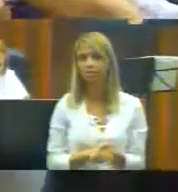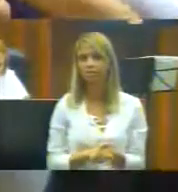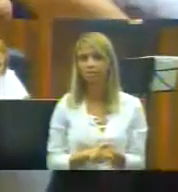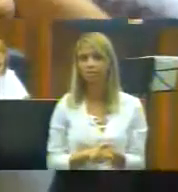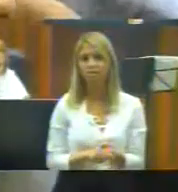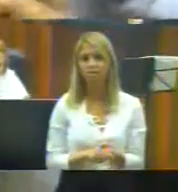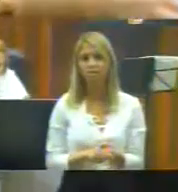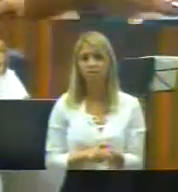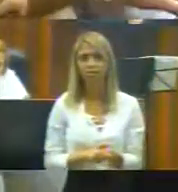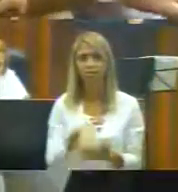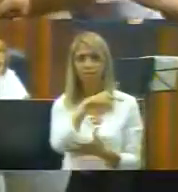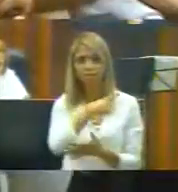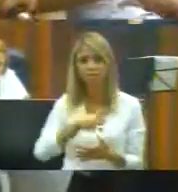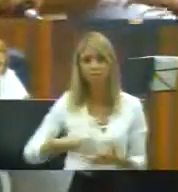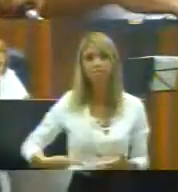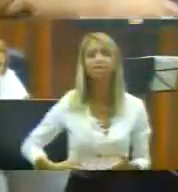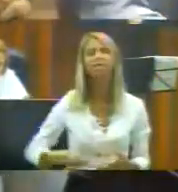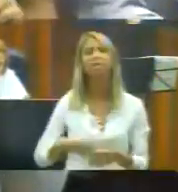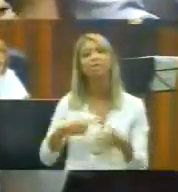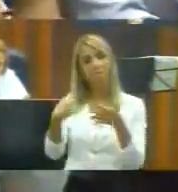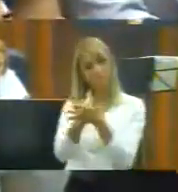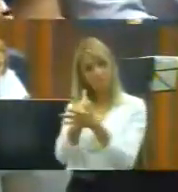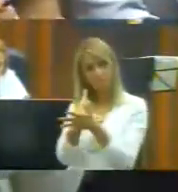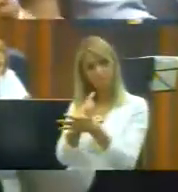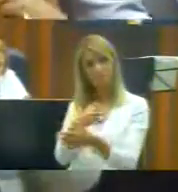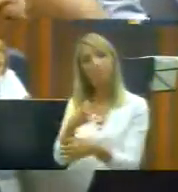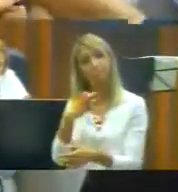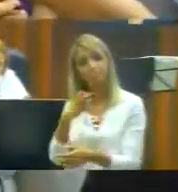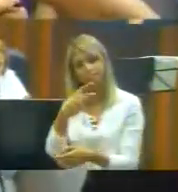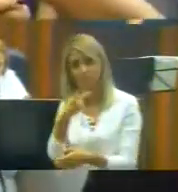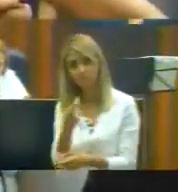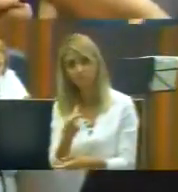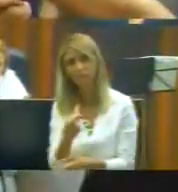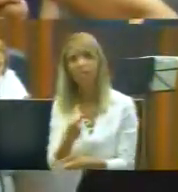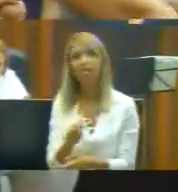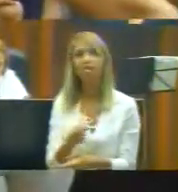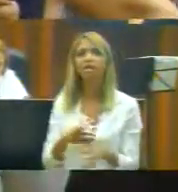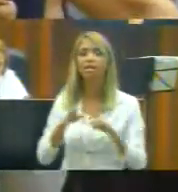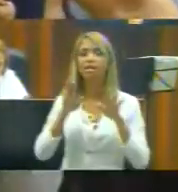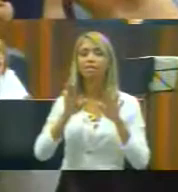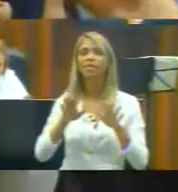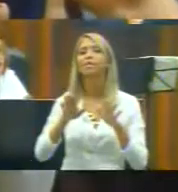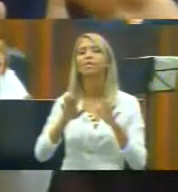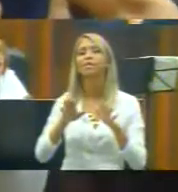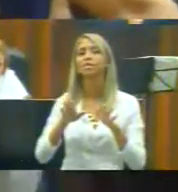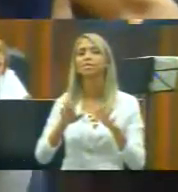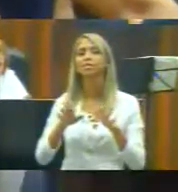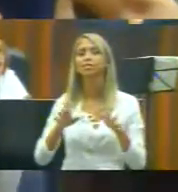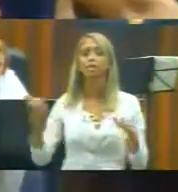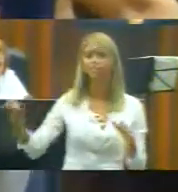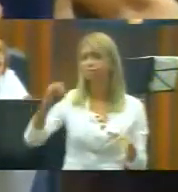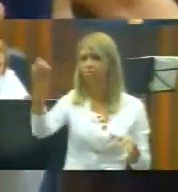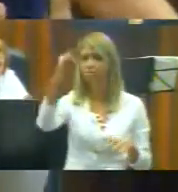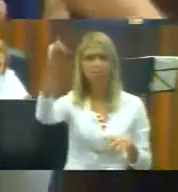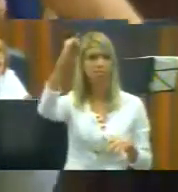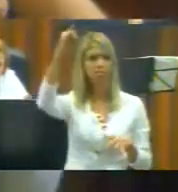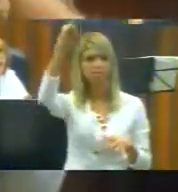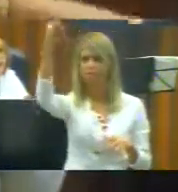o senhor presidente, né, me perguntou se queria dar uma palavra. Acho mais que